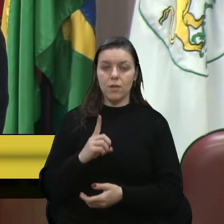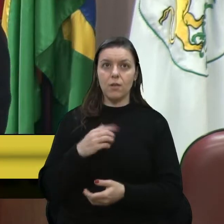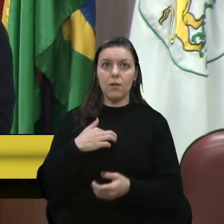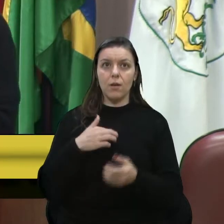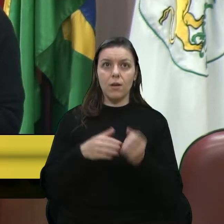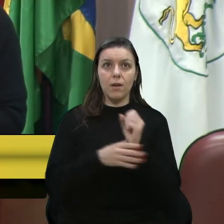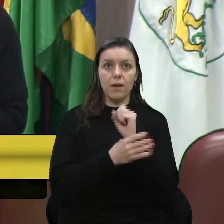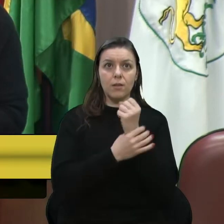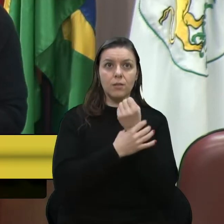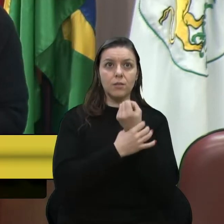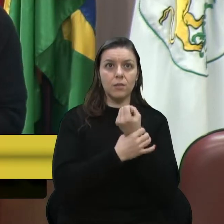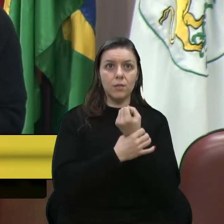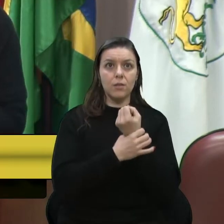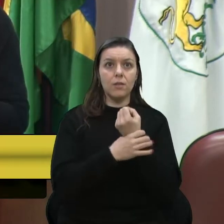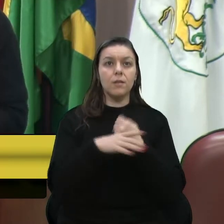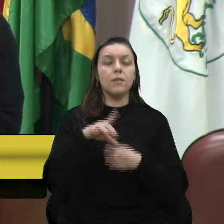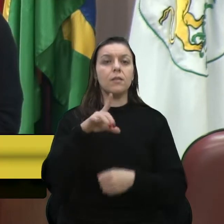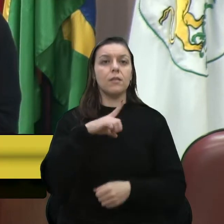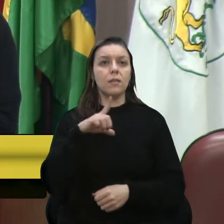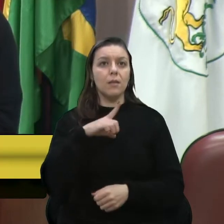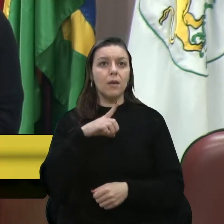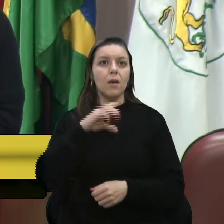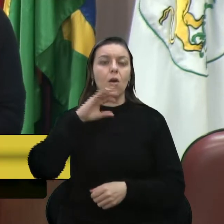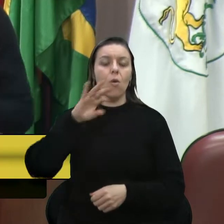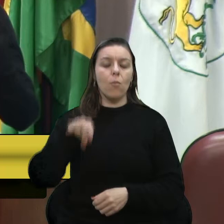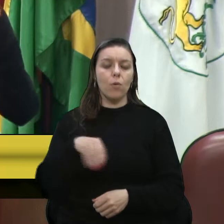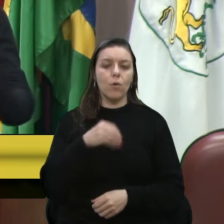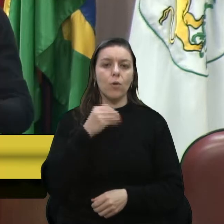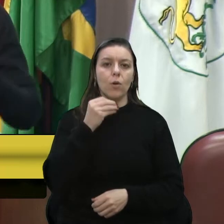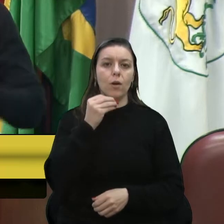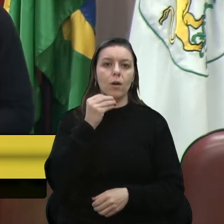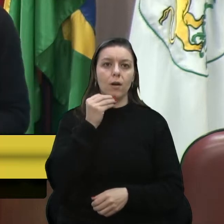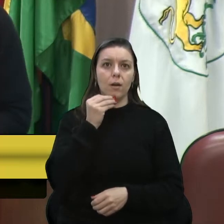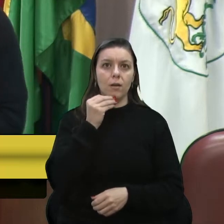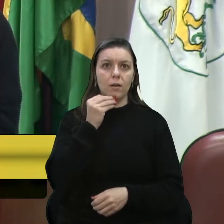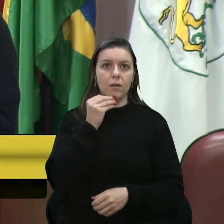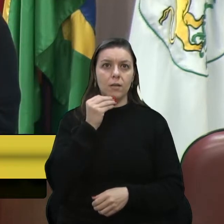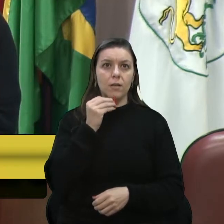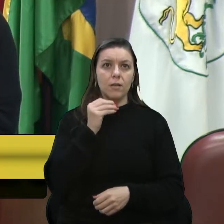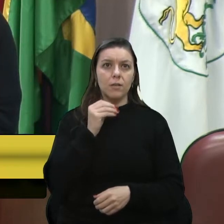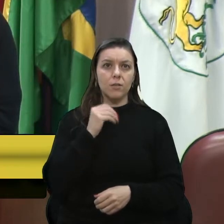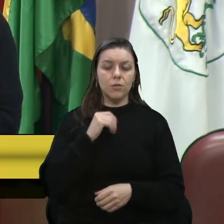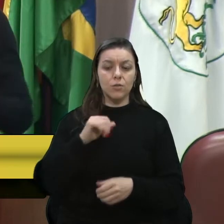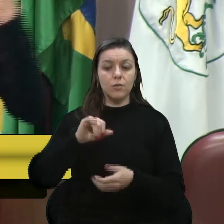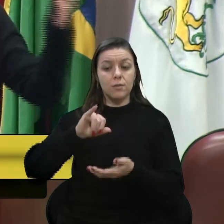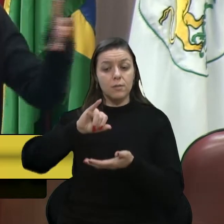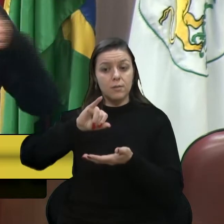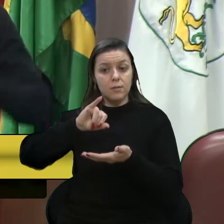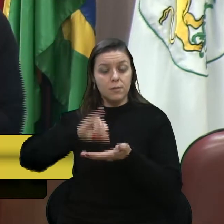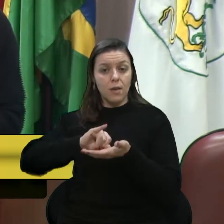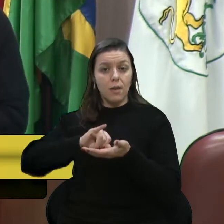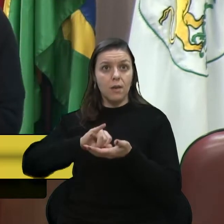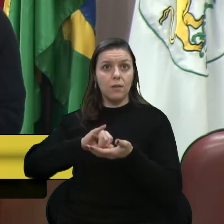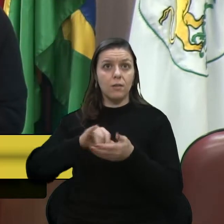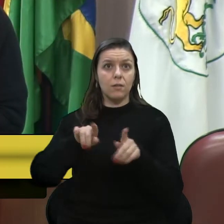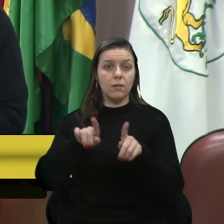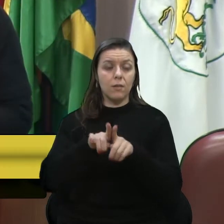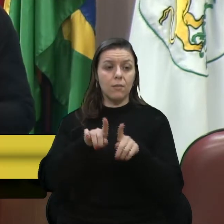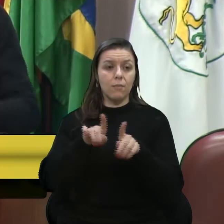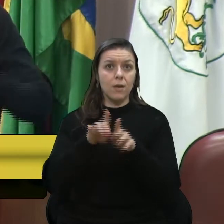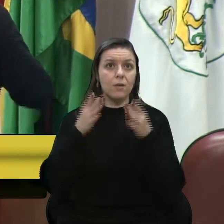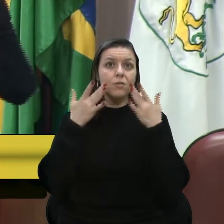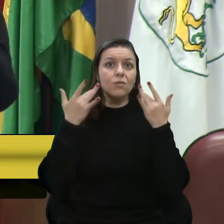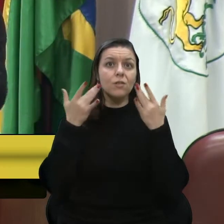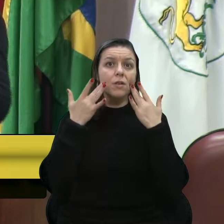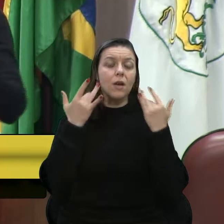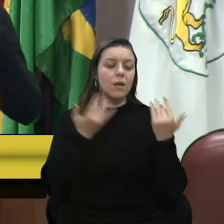direito de poder ter tido a oportunidade de estar no centro da cidade, no Teatro Juvenil apresentando,